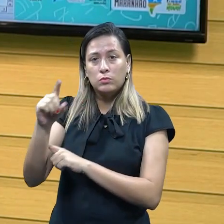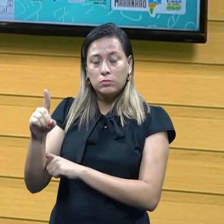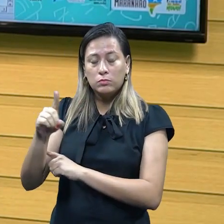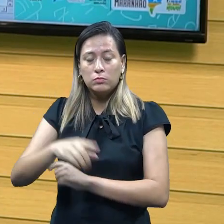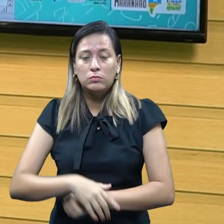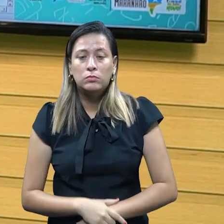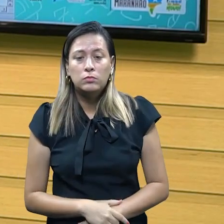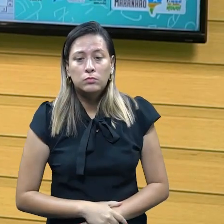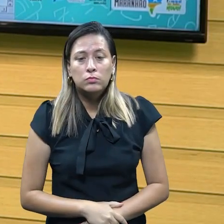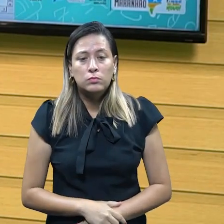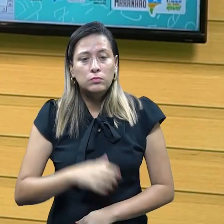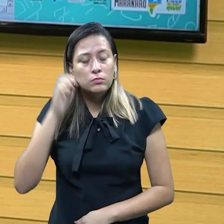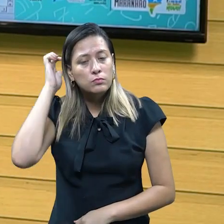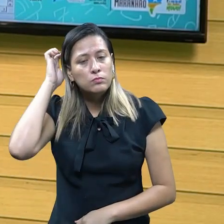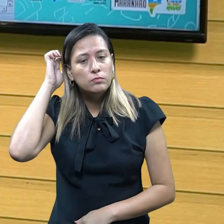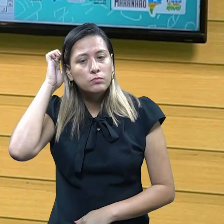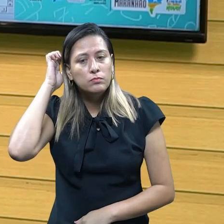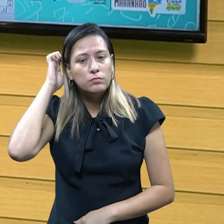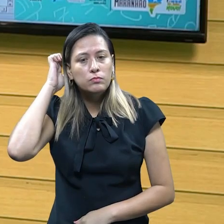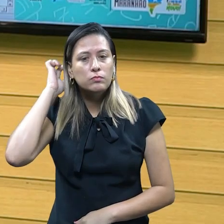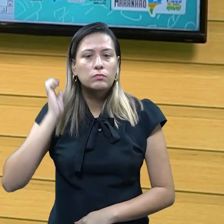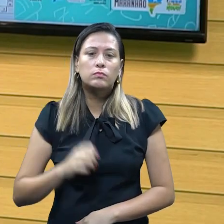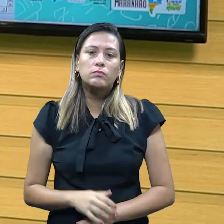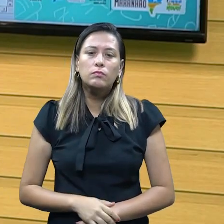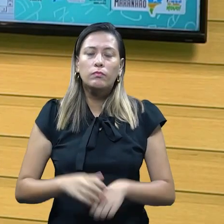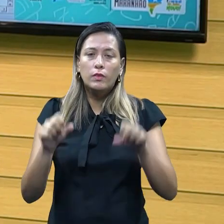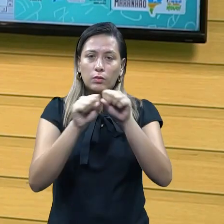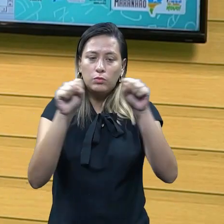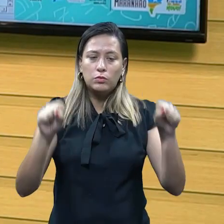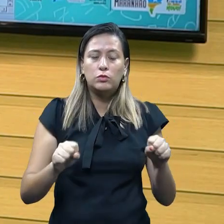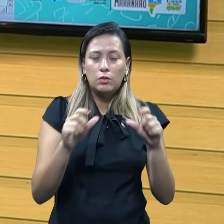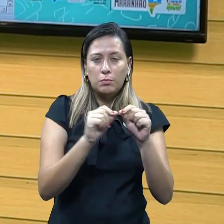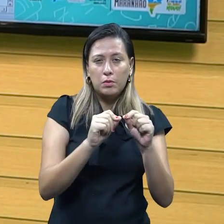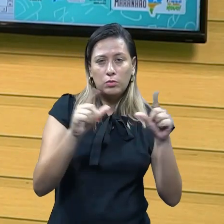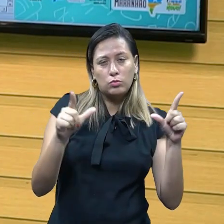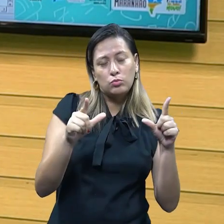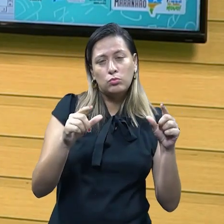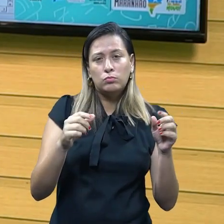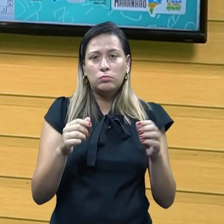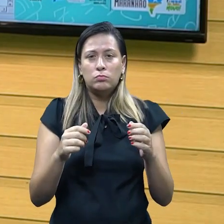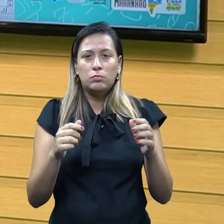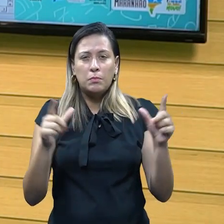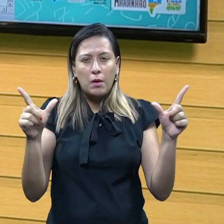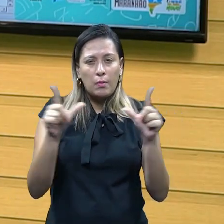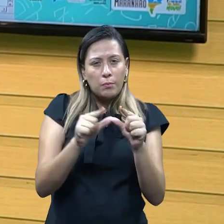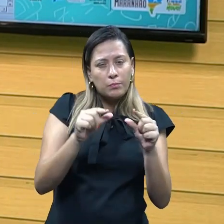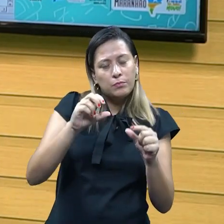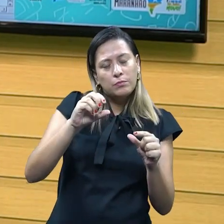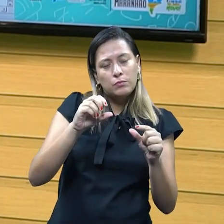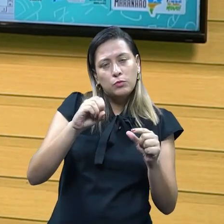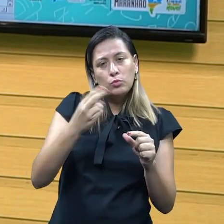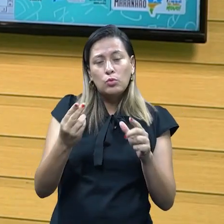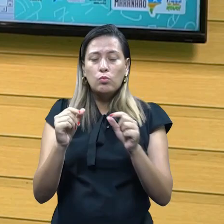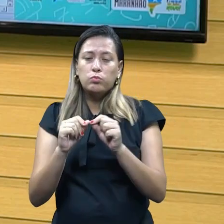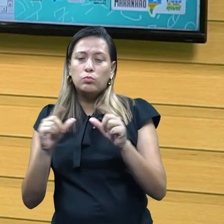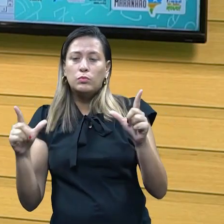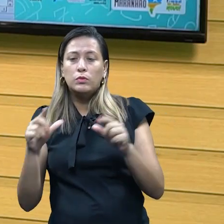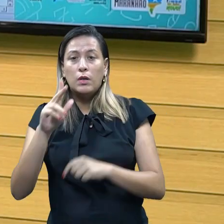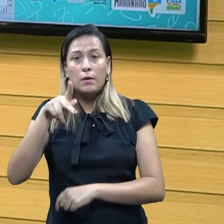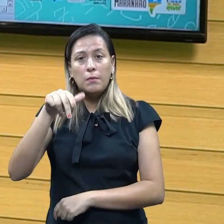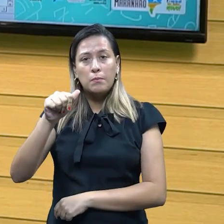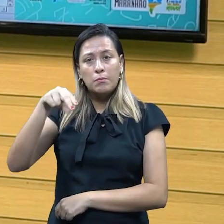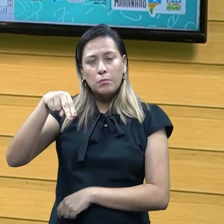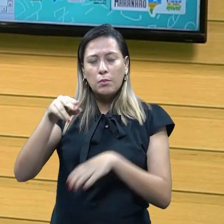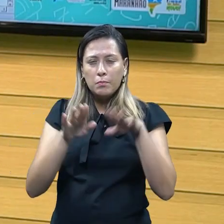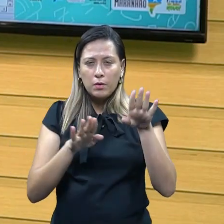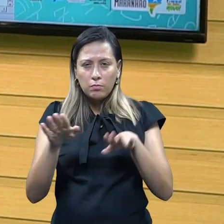havia falado, o sistema zoom para aumentar ou diminuir essa figura e o pan para movimentá-lo, e os dois